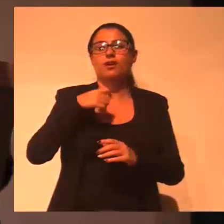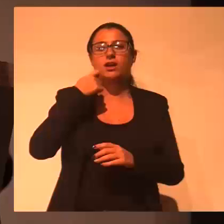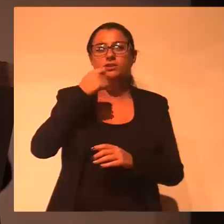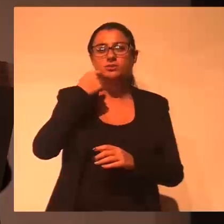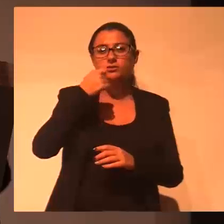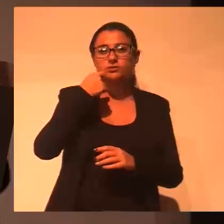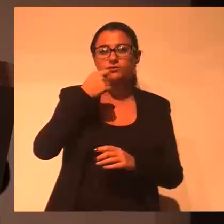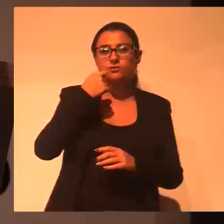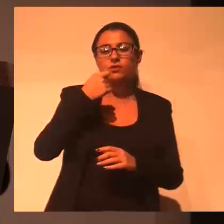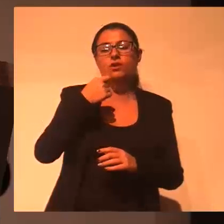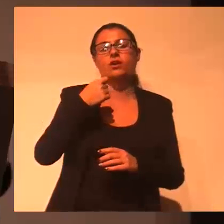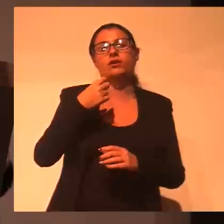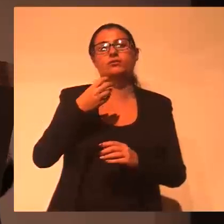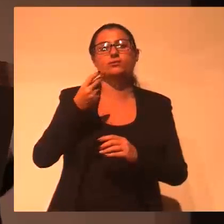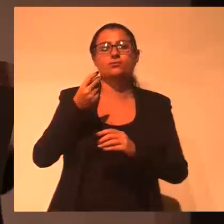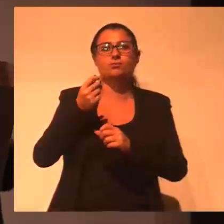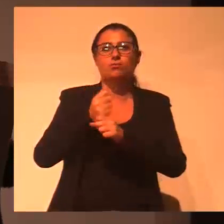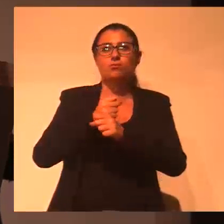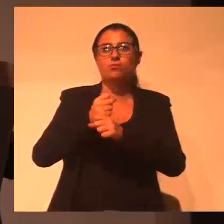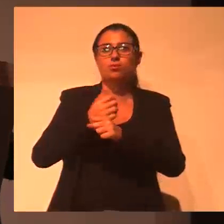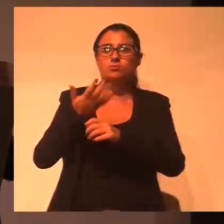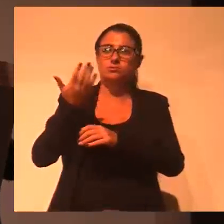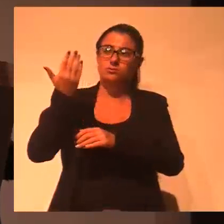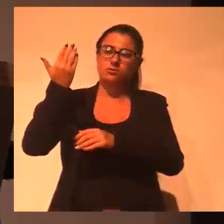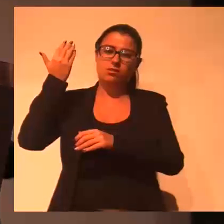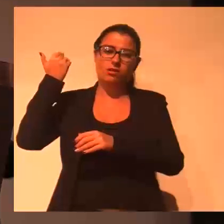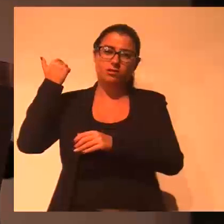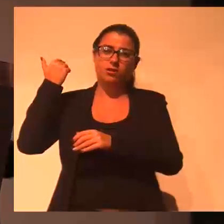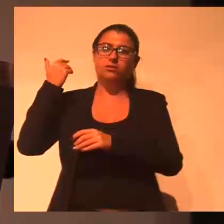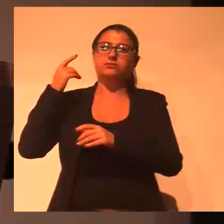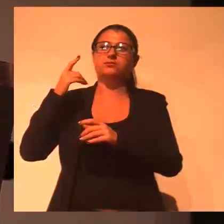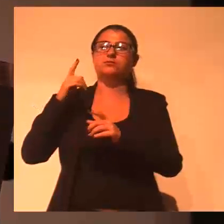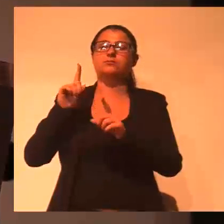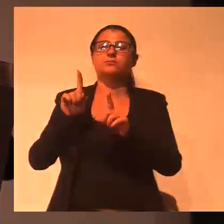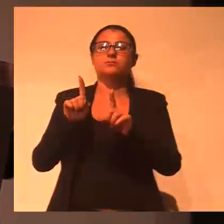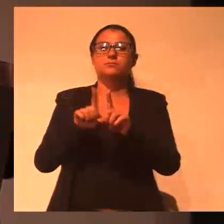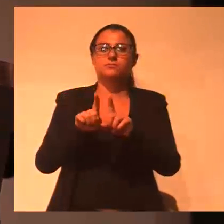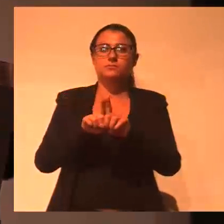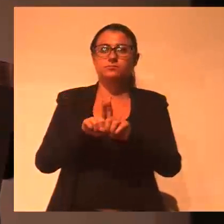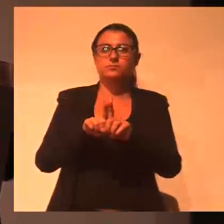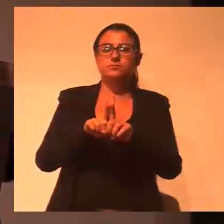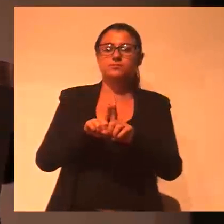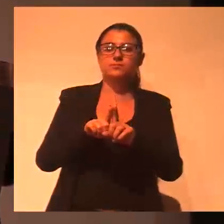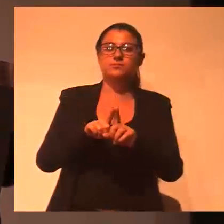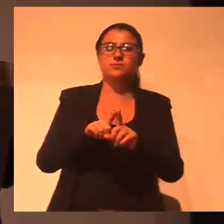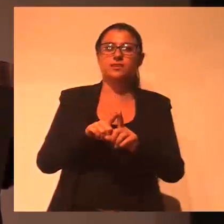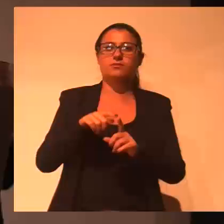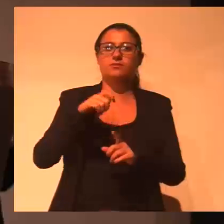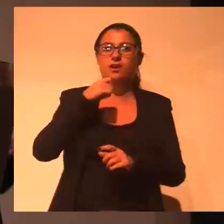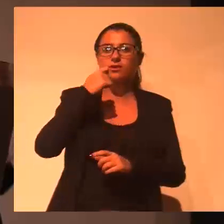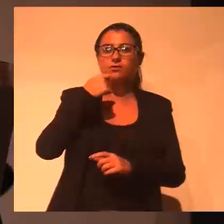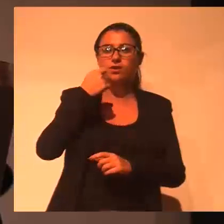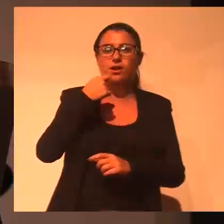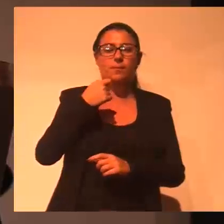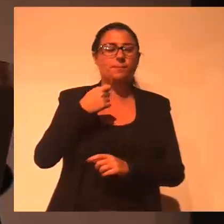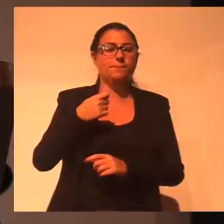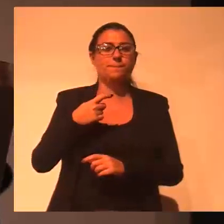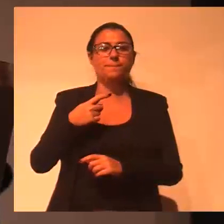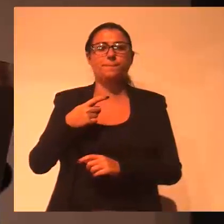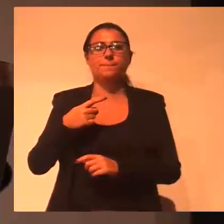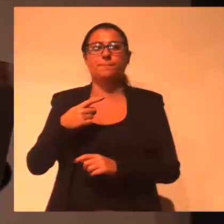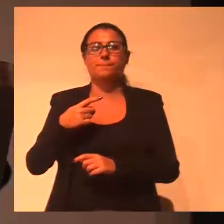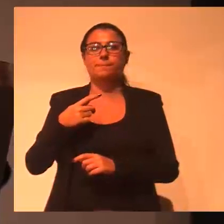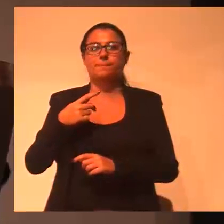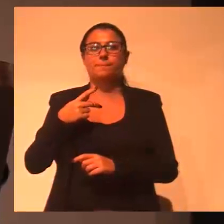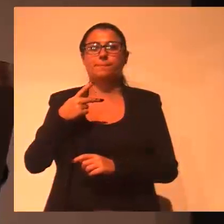do Calu durante muitos anos, e na campanha também ele foi advogado do Calu. Acho até importante, até necessário que conheça a